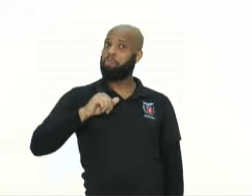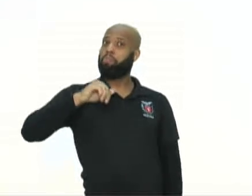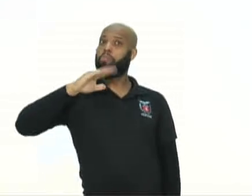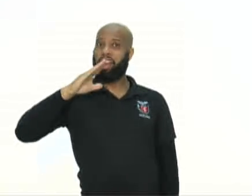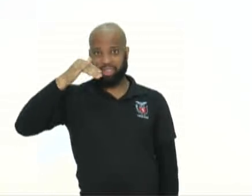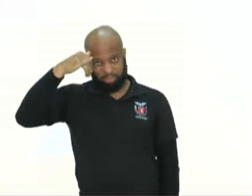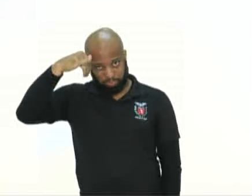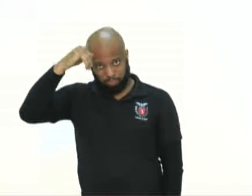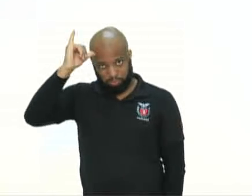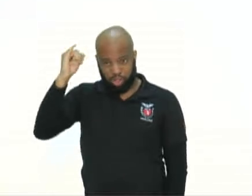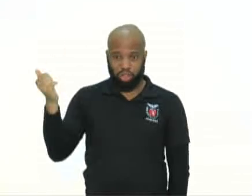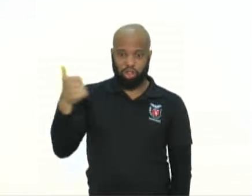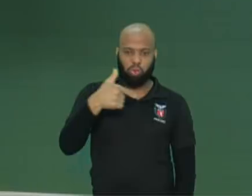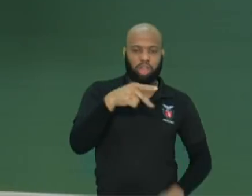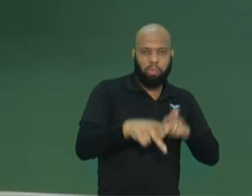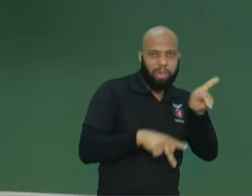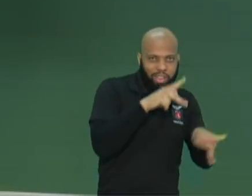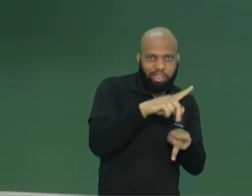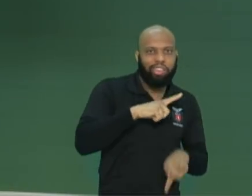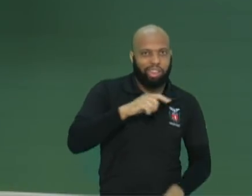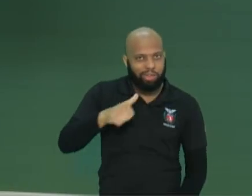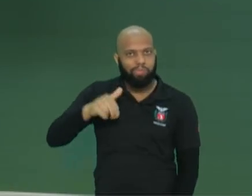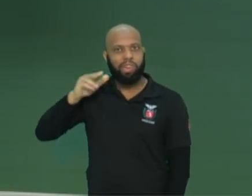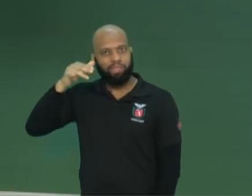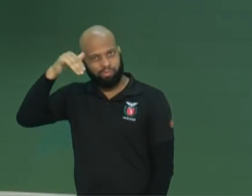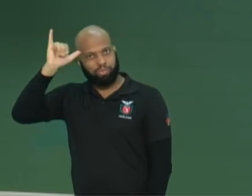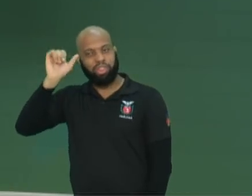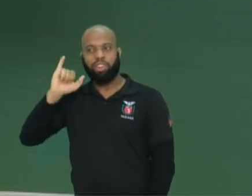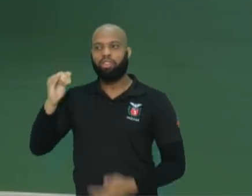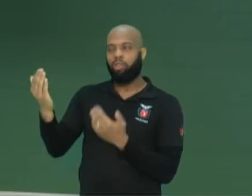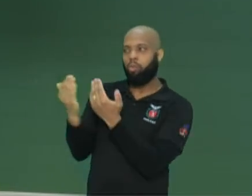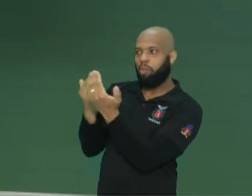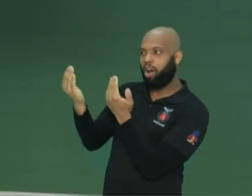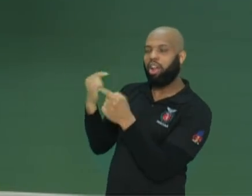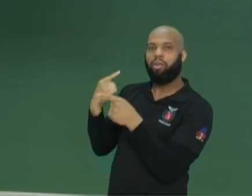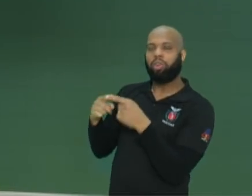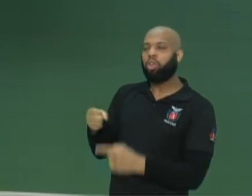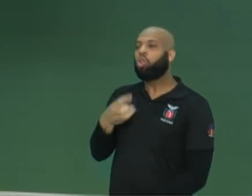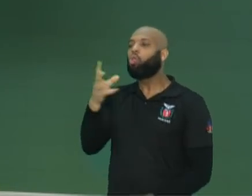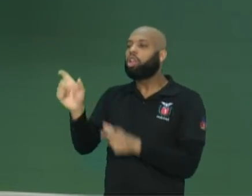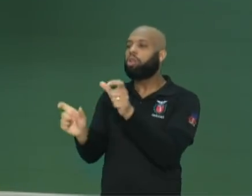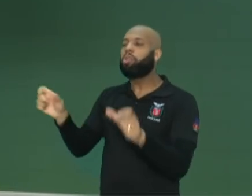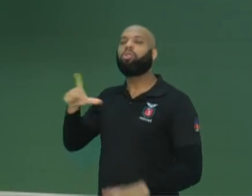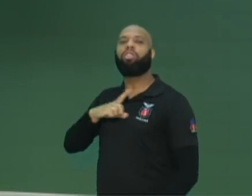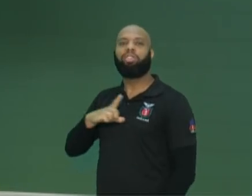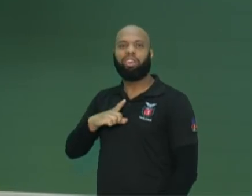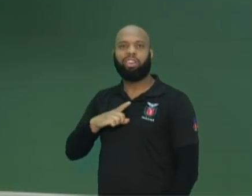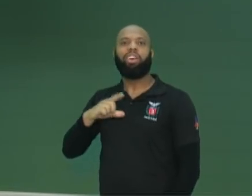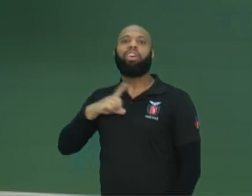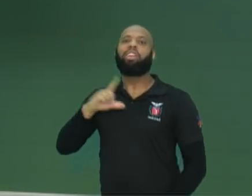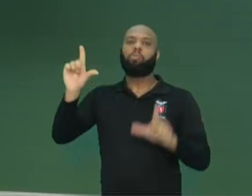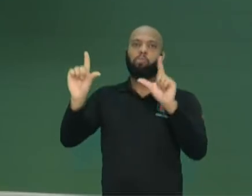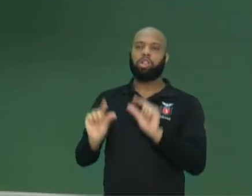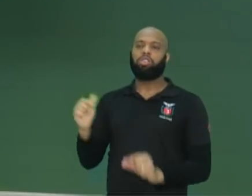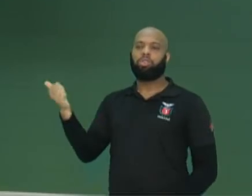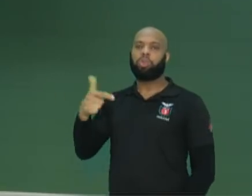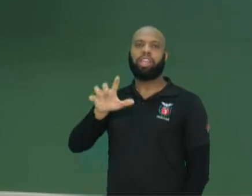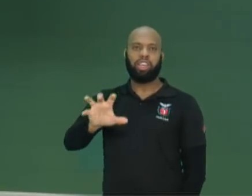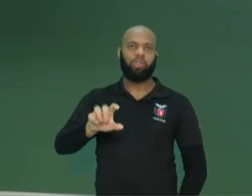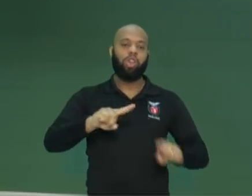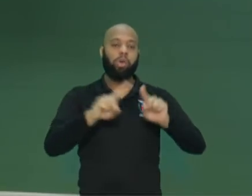no Brasil do que população, né? Se a gente comparar a quantidade de população do Brasil, é um pouco menor do que